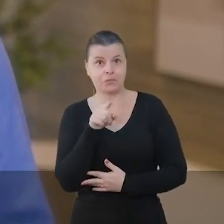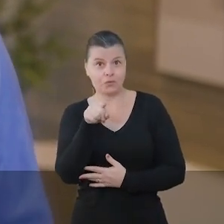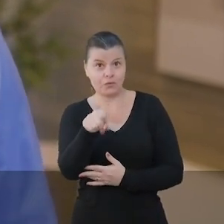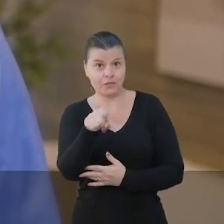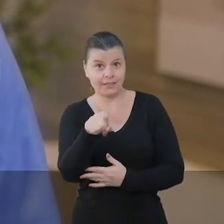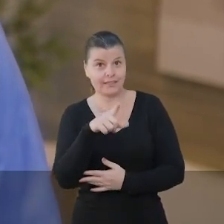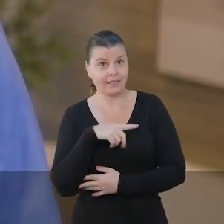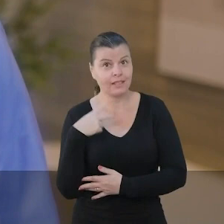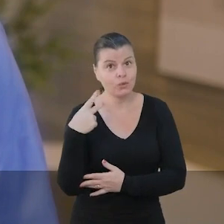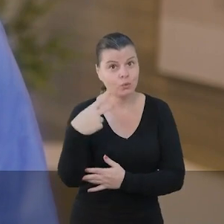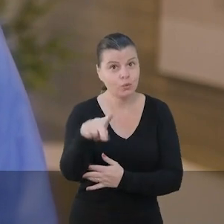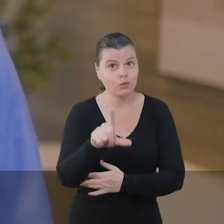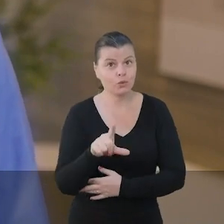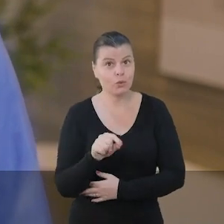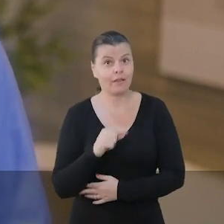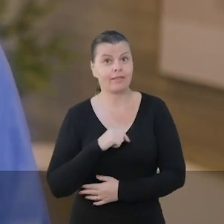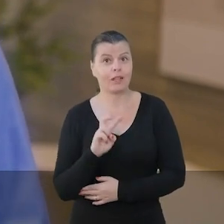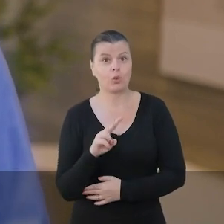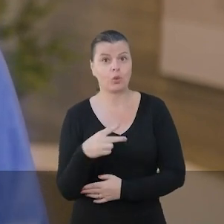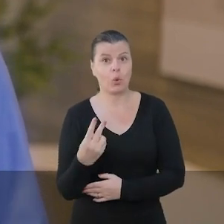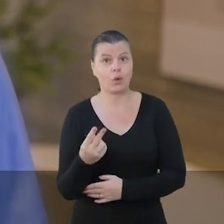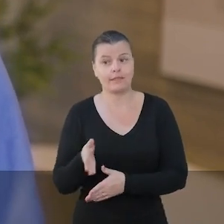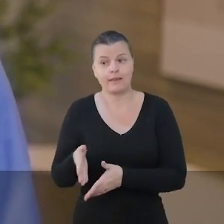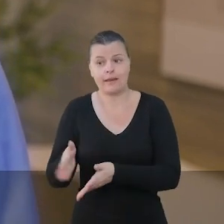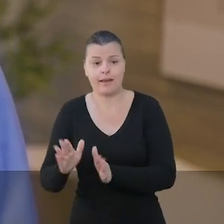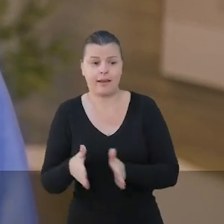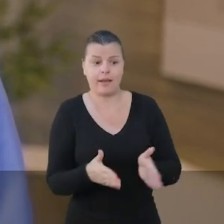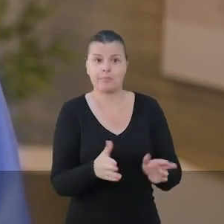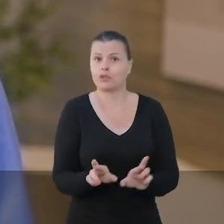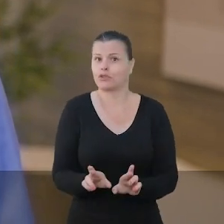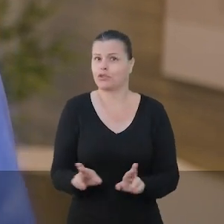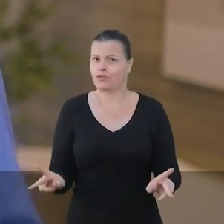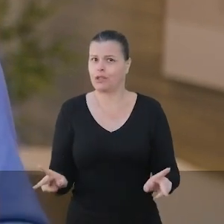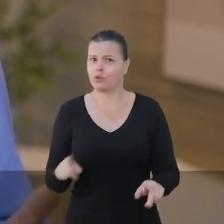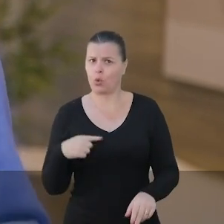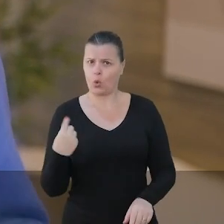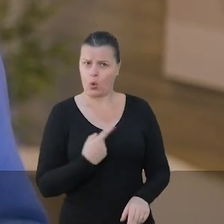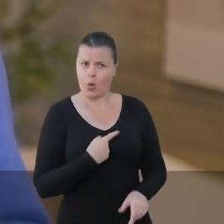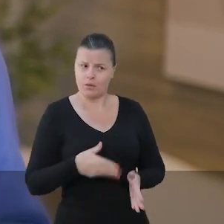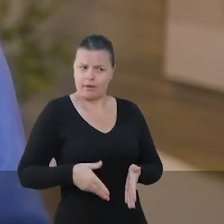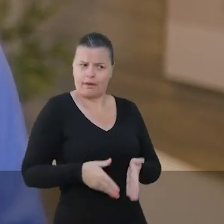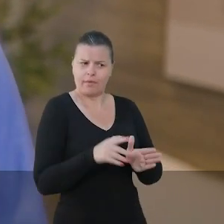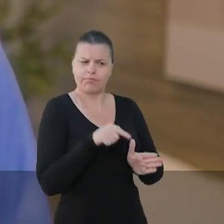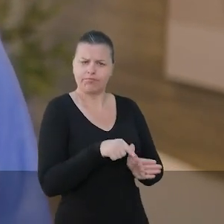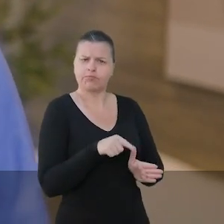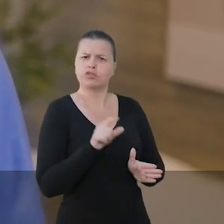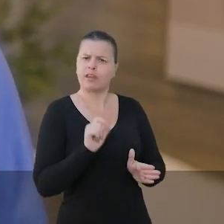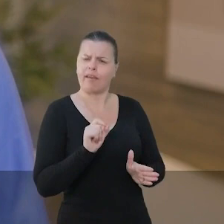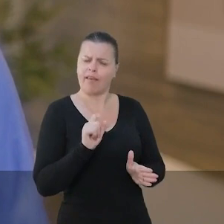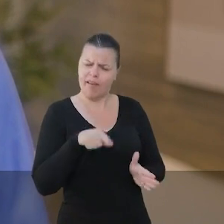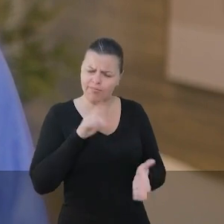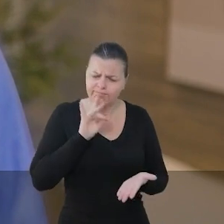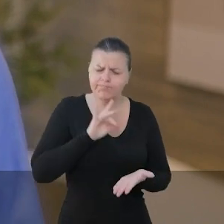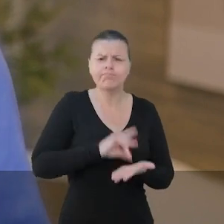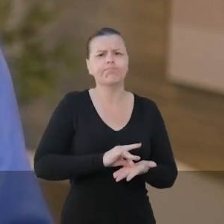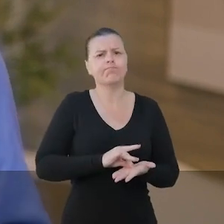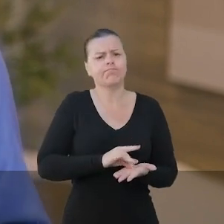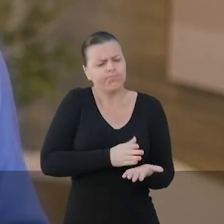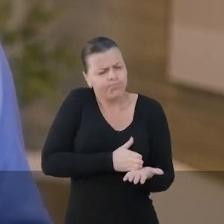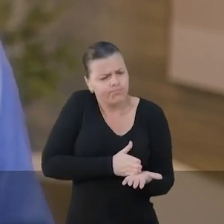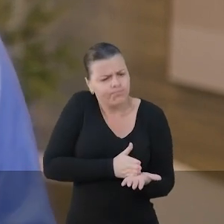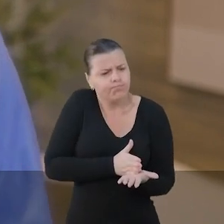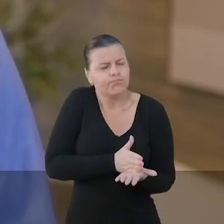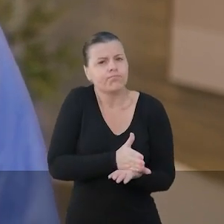tu tens, à tua escolha, dois caminhos bem distintos. O nosso caminho, de quem anda com a verdade,